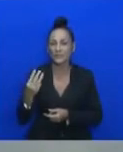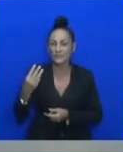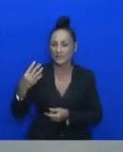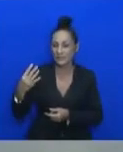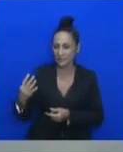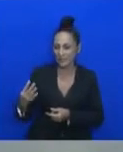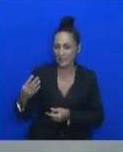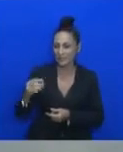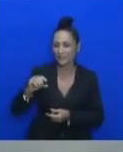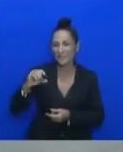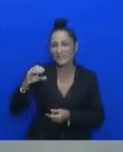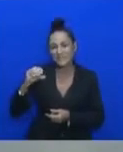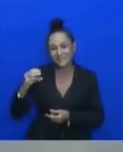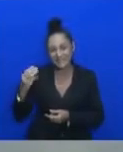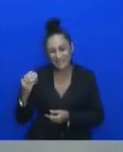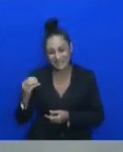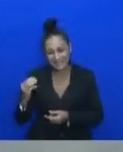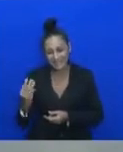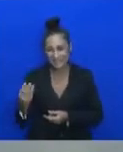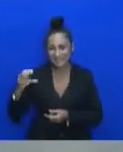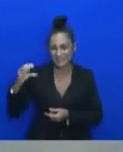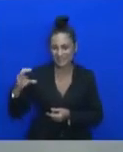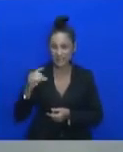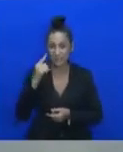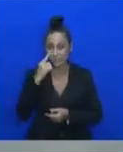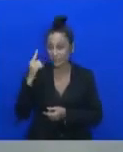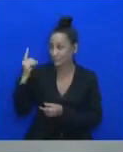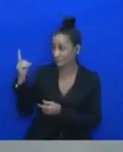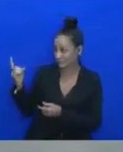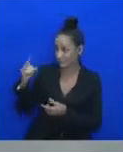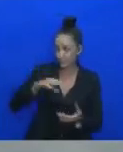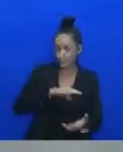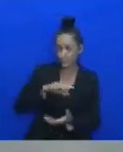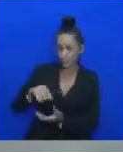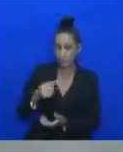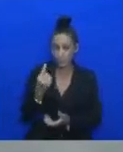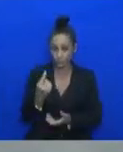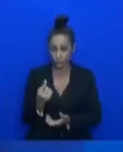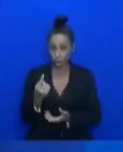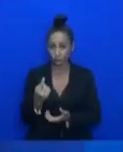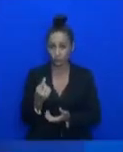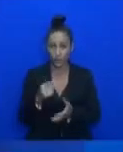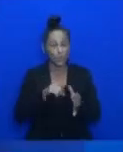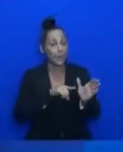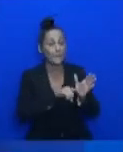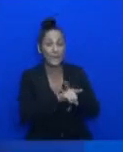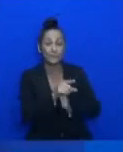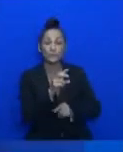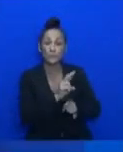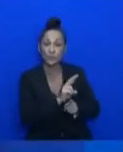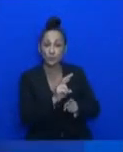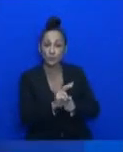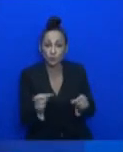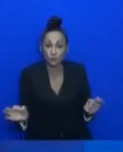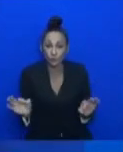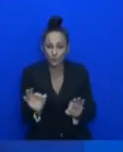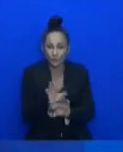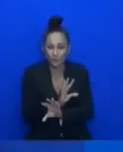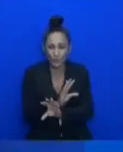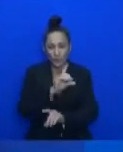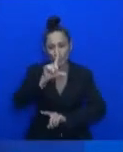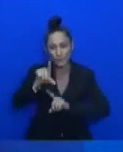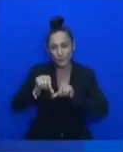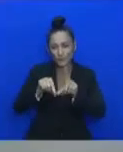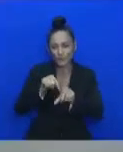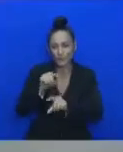R$1.016.934,03. Bem, já apresentamos aqui o globo número 1, já colhemos a confirmação dos auditores populares, tudo pronto